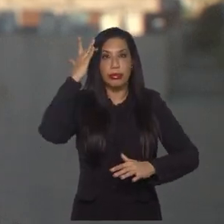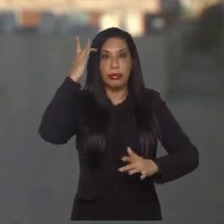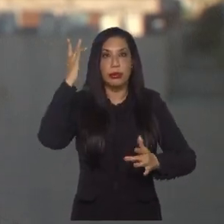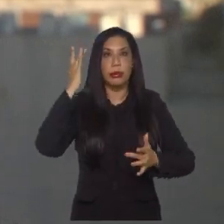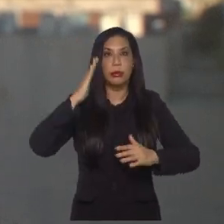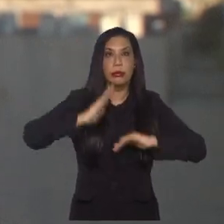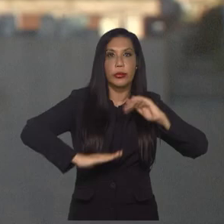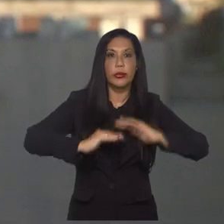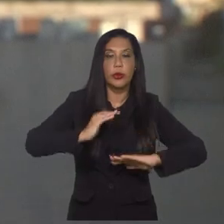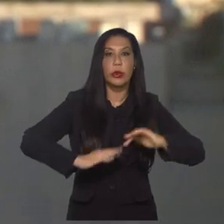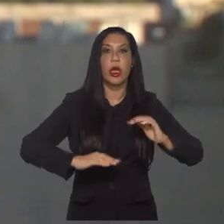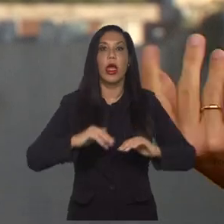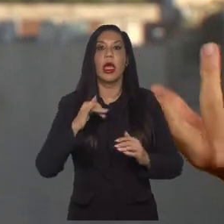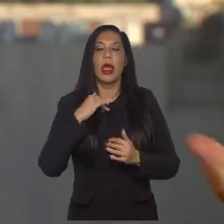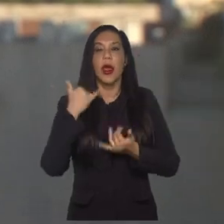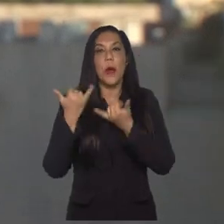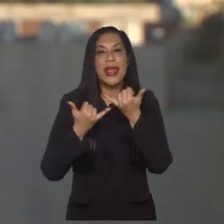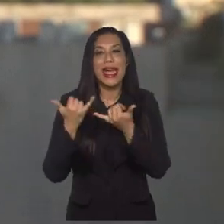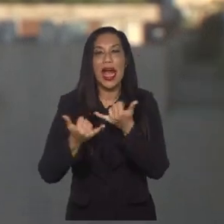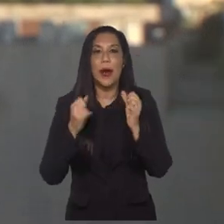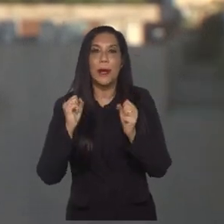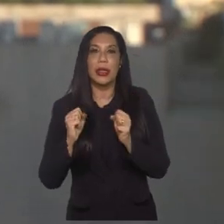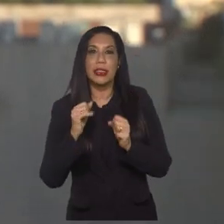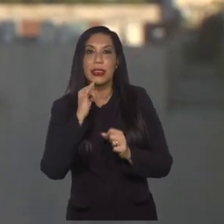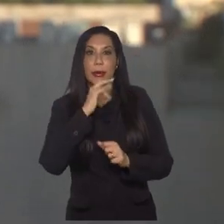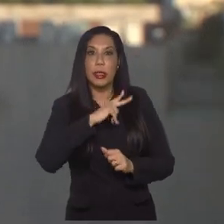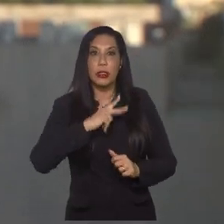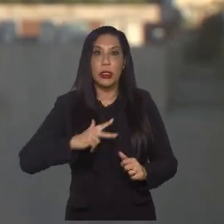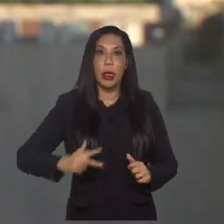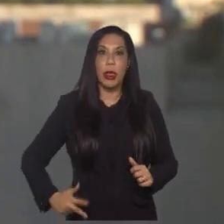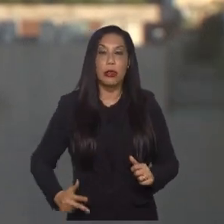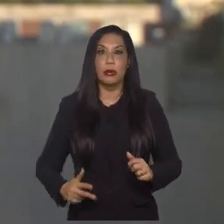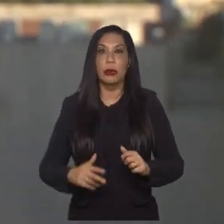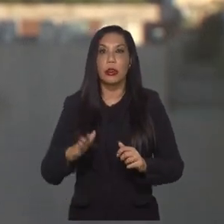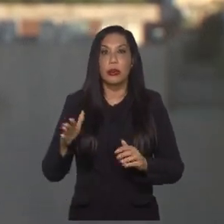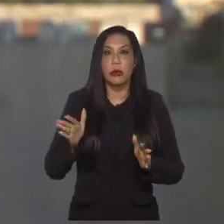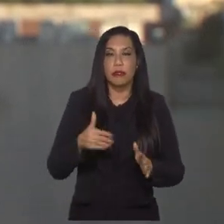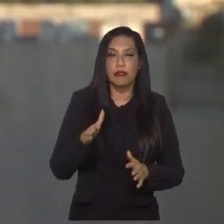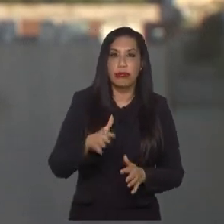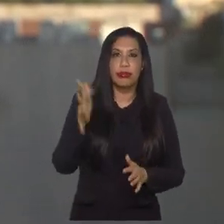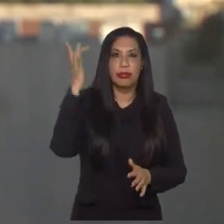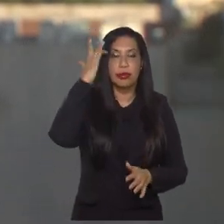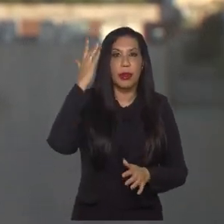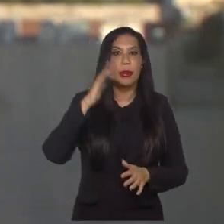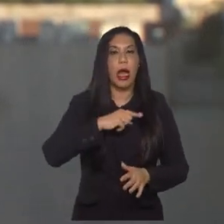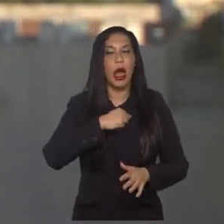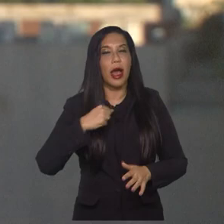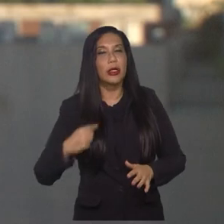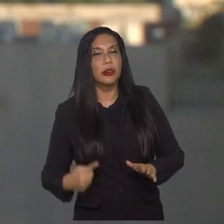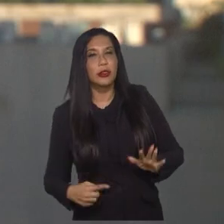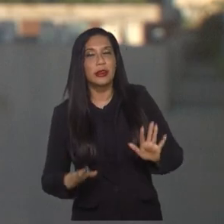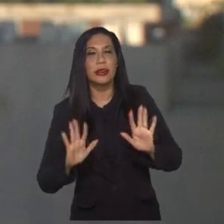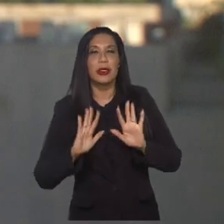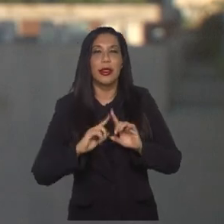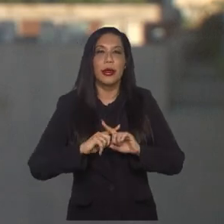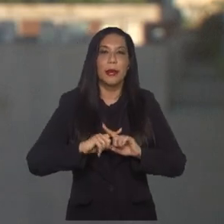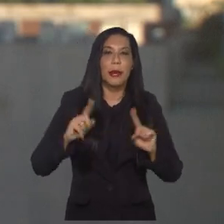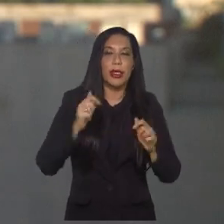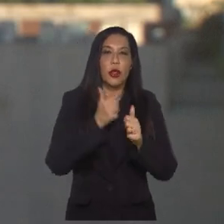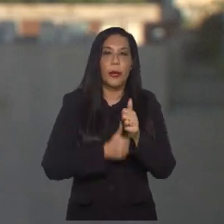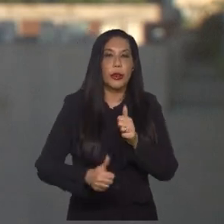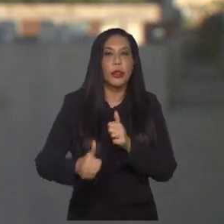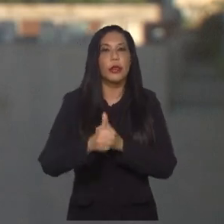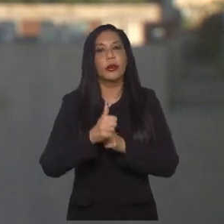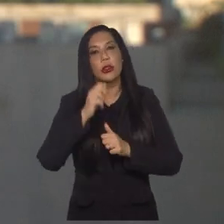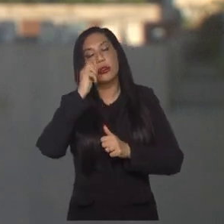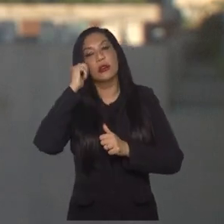até brincar aqui que a China... A Dinamarca é que vai morder por fora. E a Dinamarca morde por fora. E a China talvez assuma um papel um pouco mais protagonista nesse,